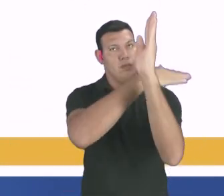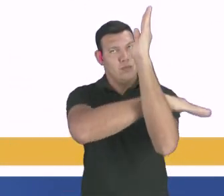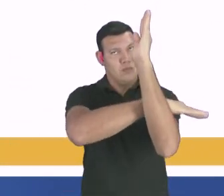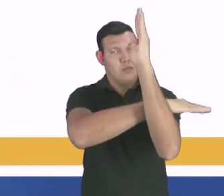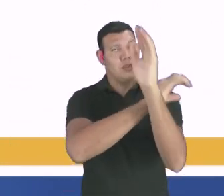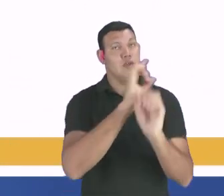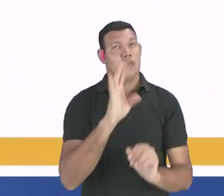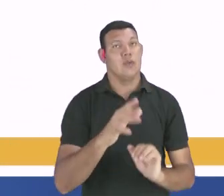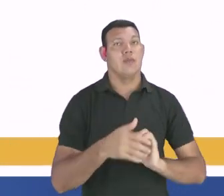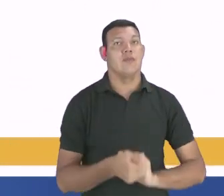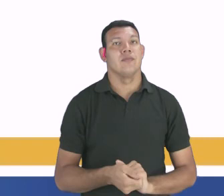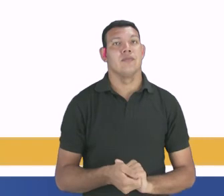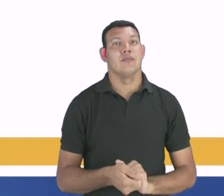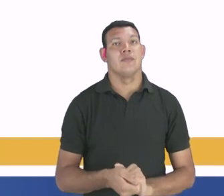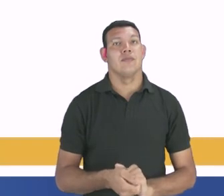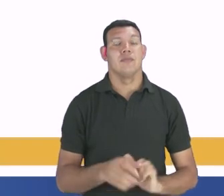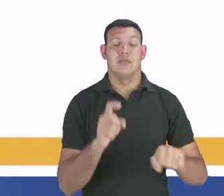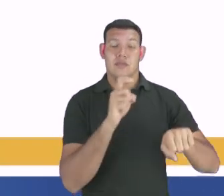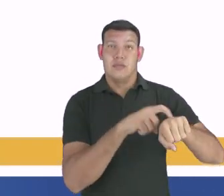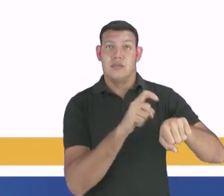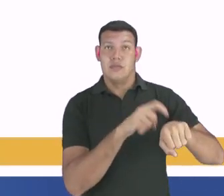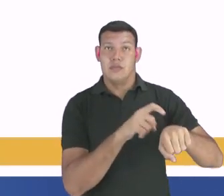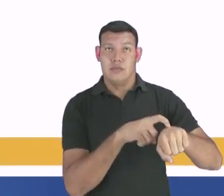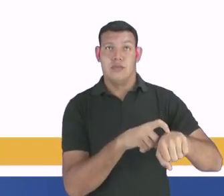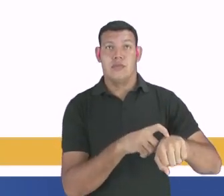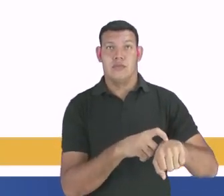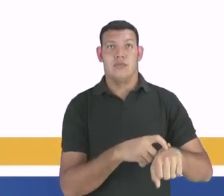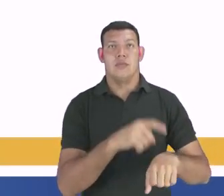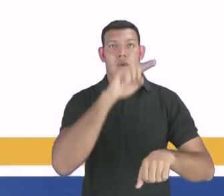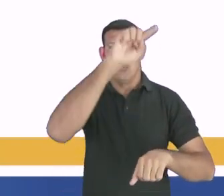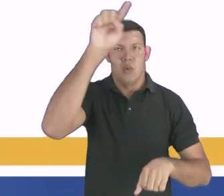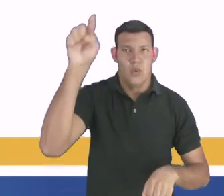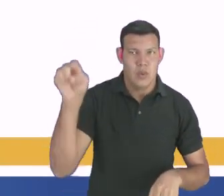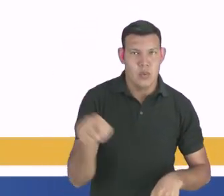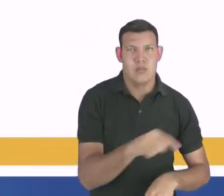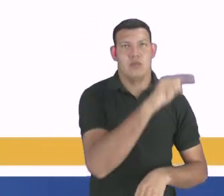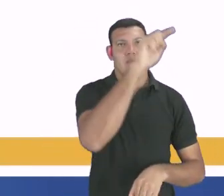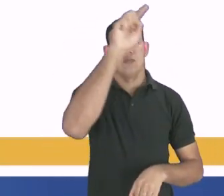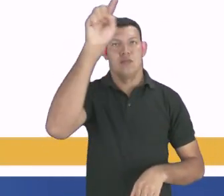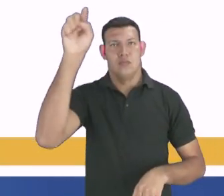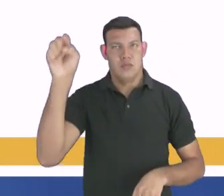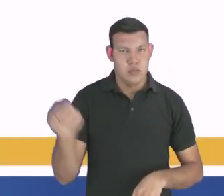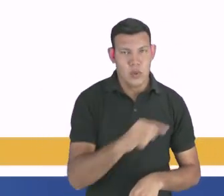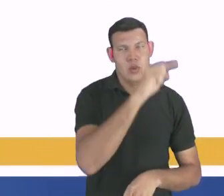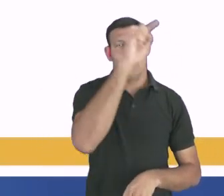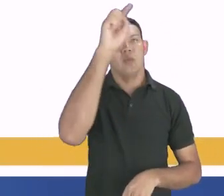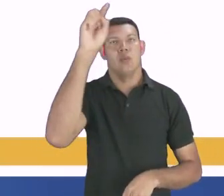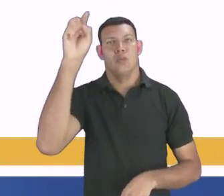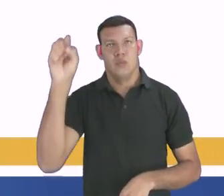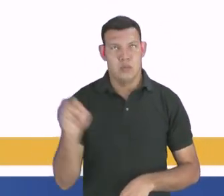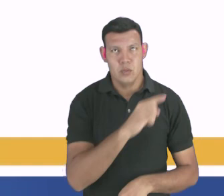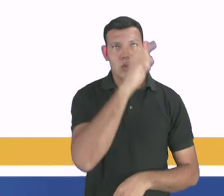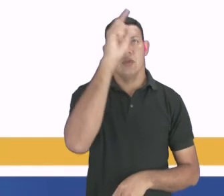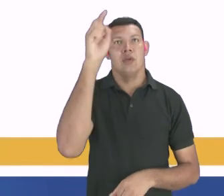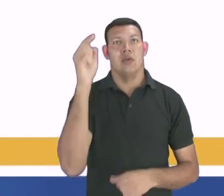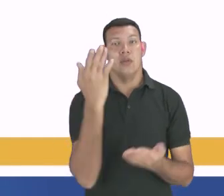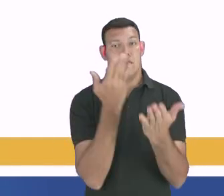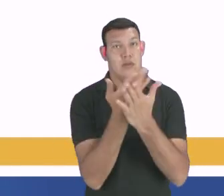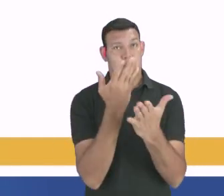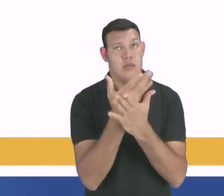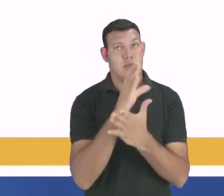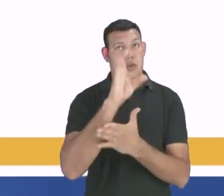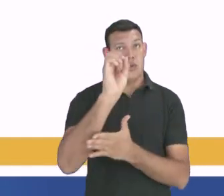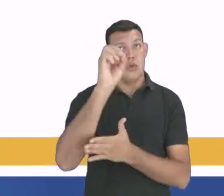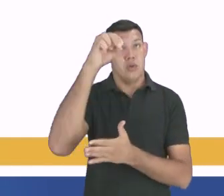Mas aí, a partir do momento que ele dá mais volta, você tem que ver lá na aula de